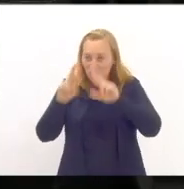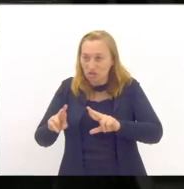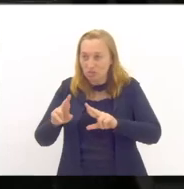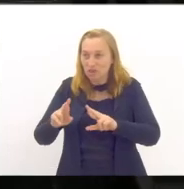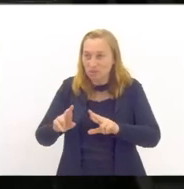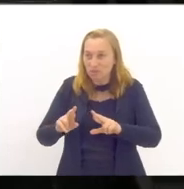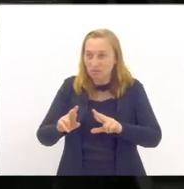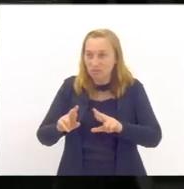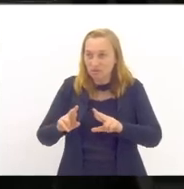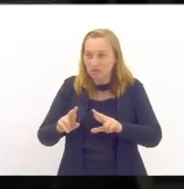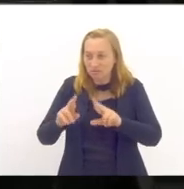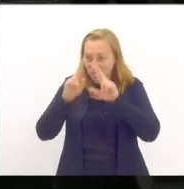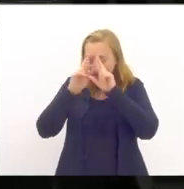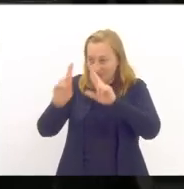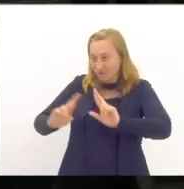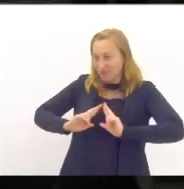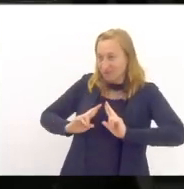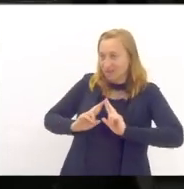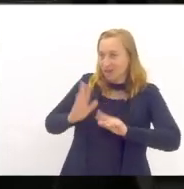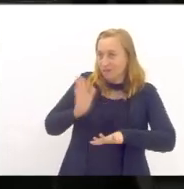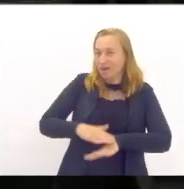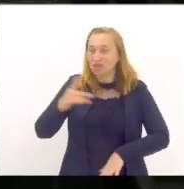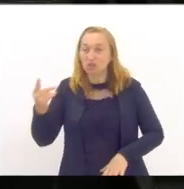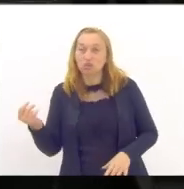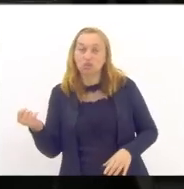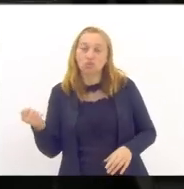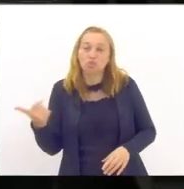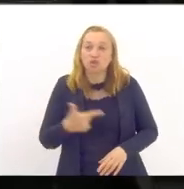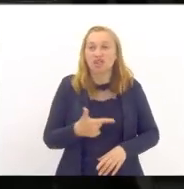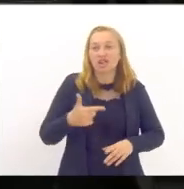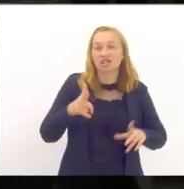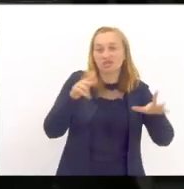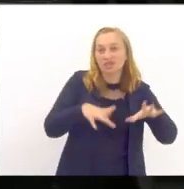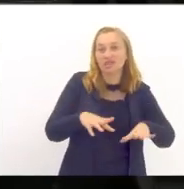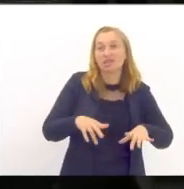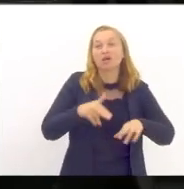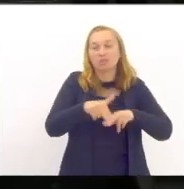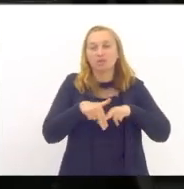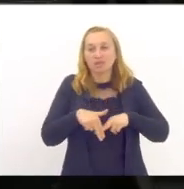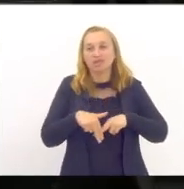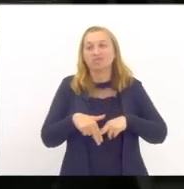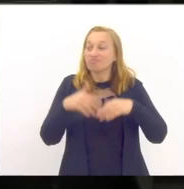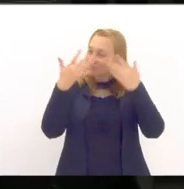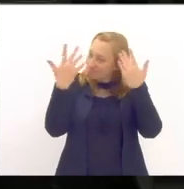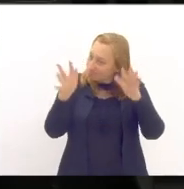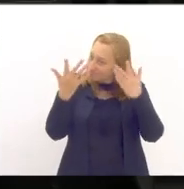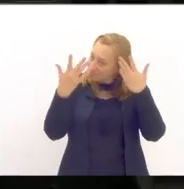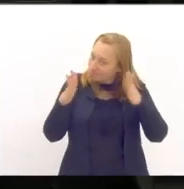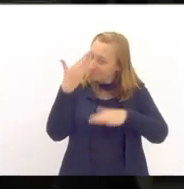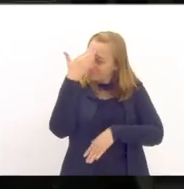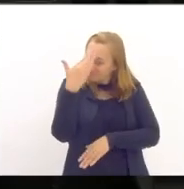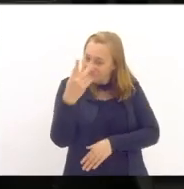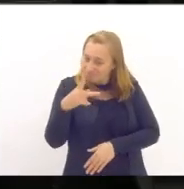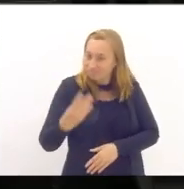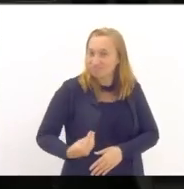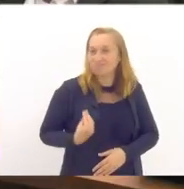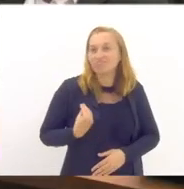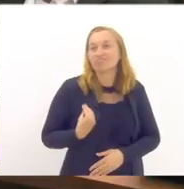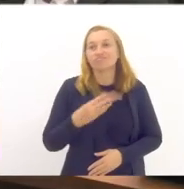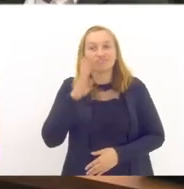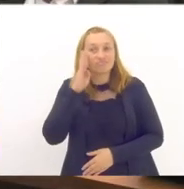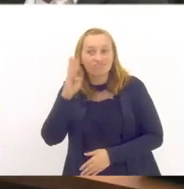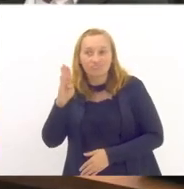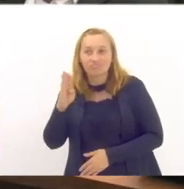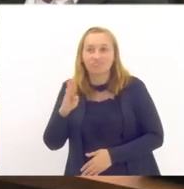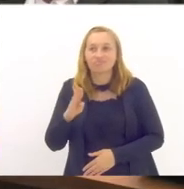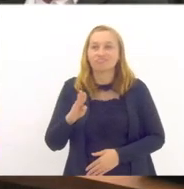pelo outro, que são maiores do que essas diferenças. E, por isso, eu queria saudá-lo, agradecer a sua presença aqui e,